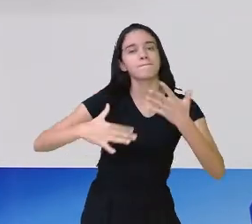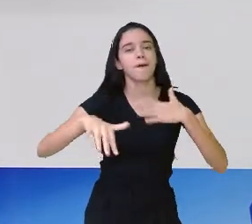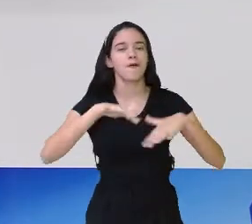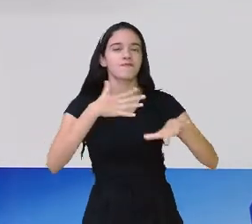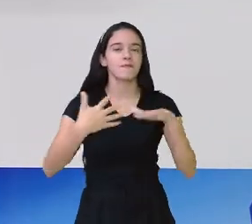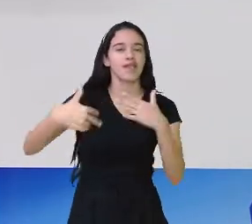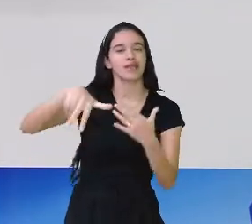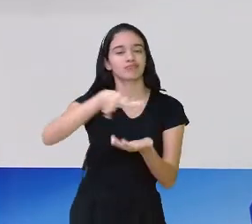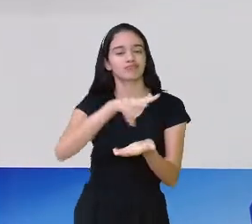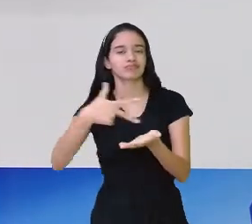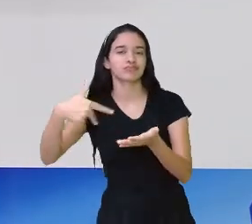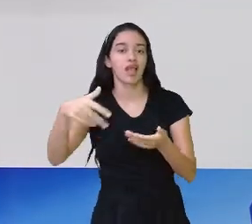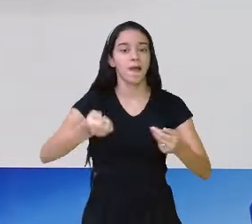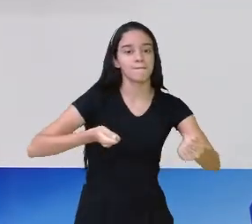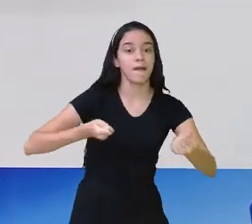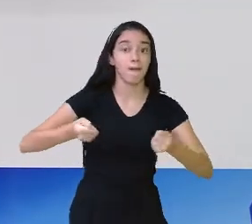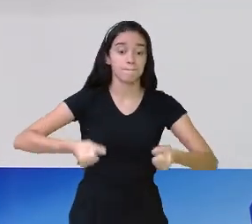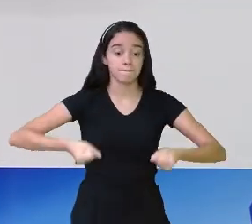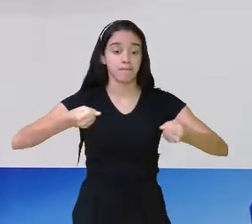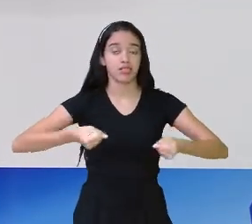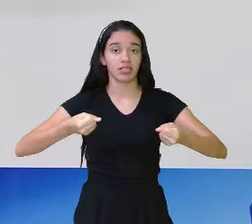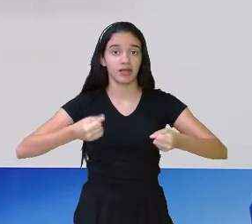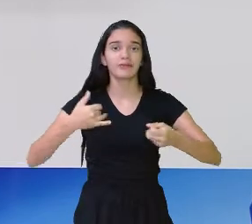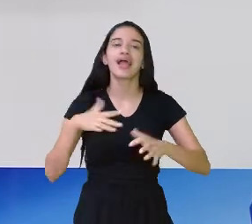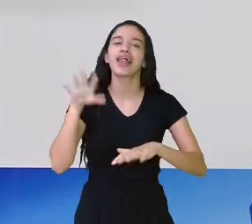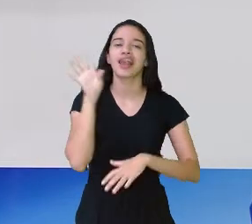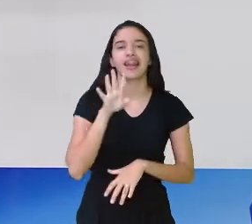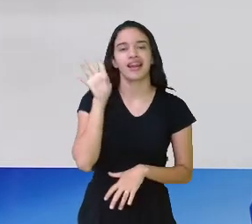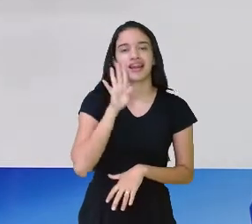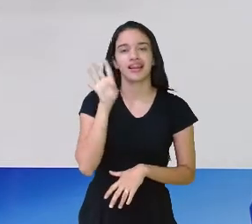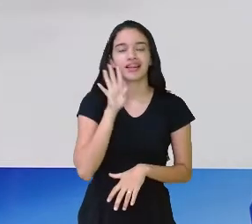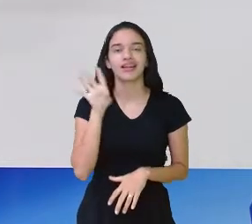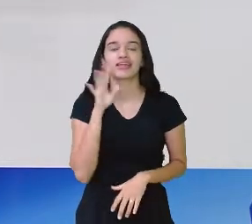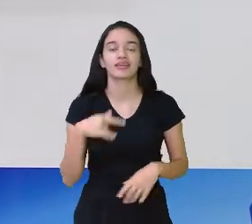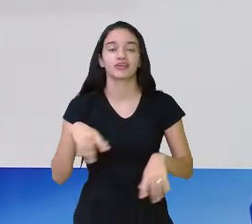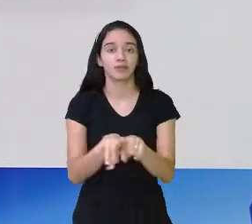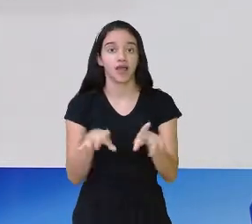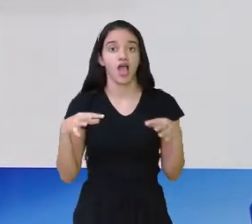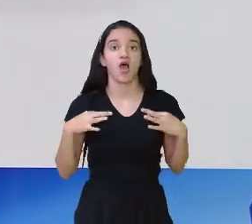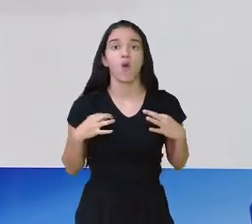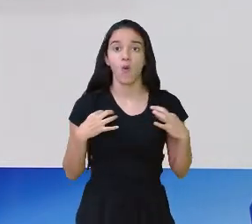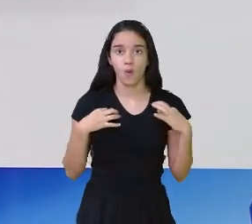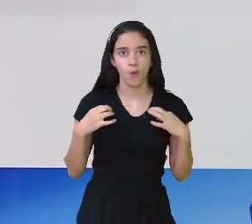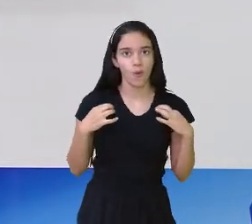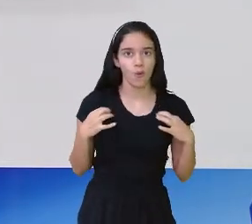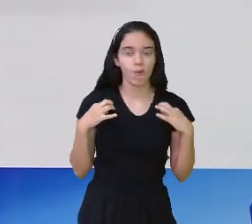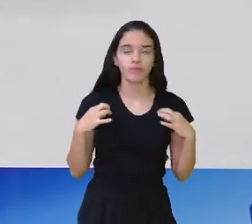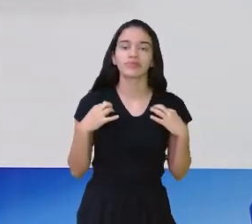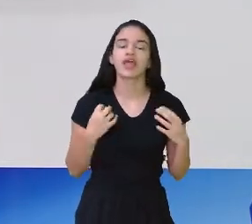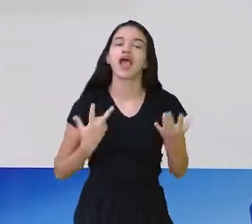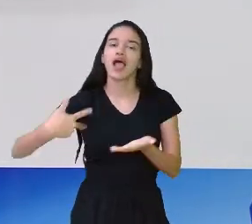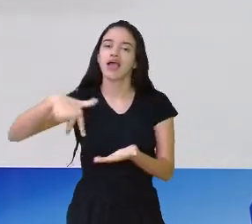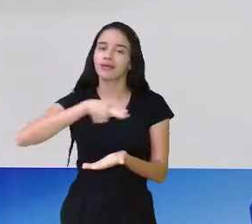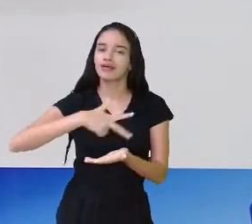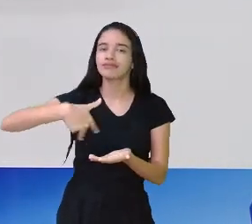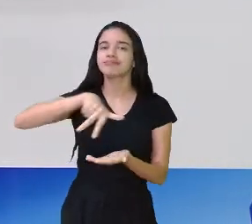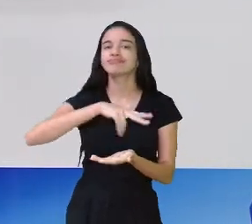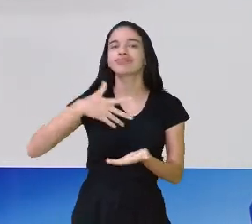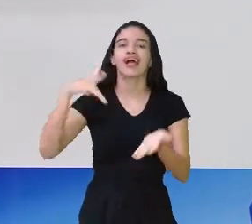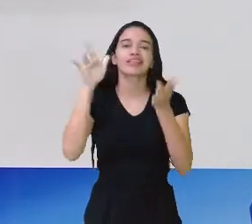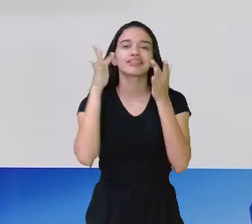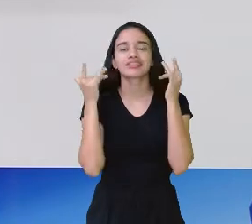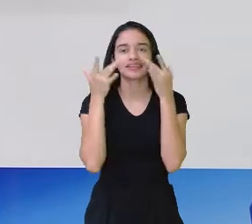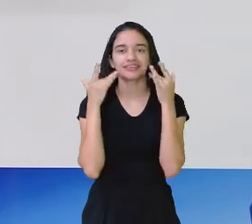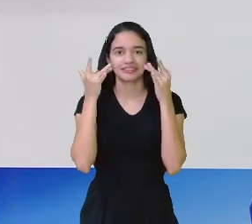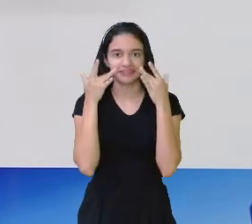de mexer a panela, né? Então é bem legal, é a coisa também do figurino, né, Gine? É uma dança assim bem